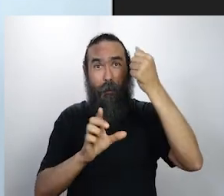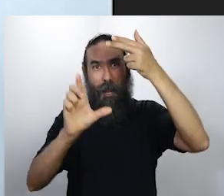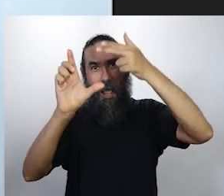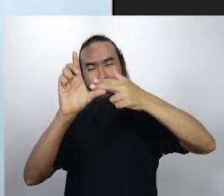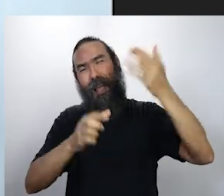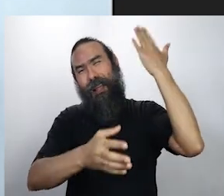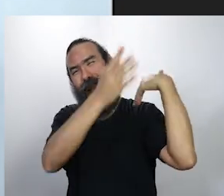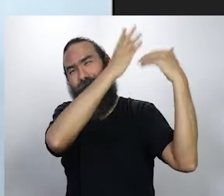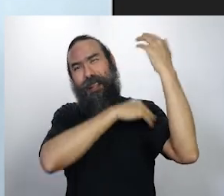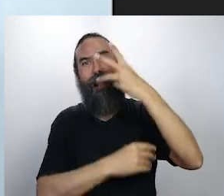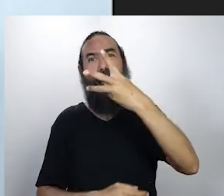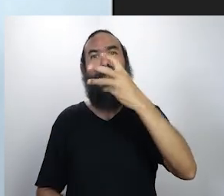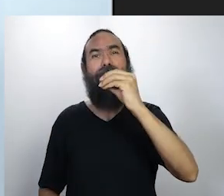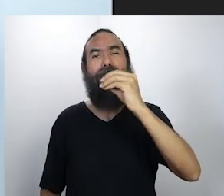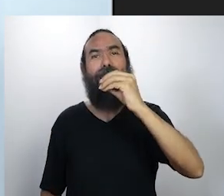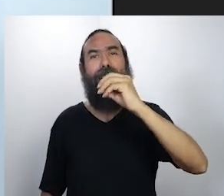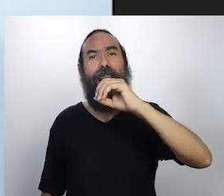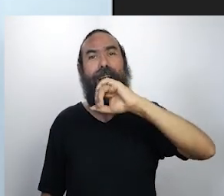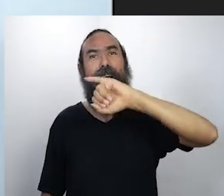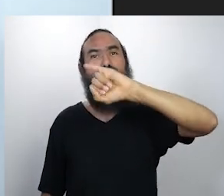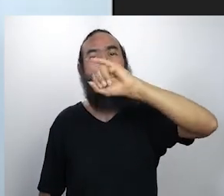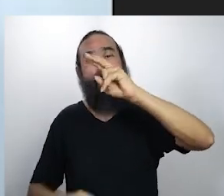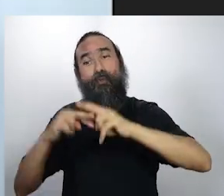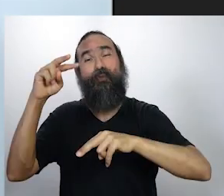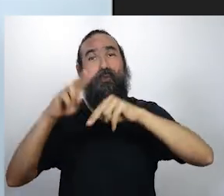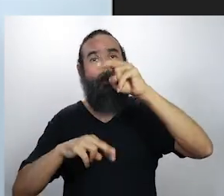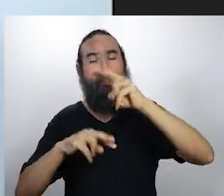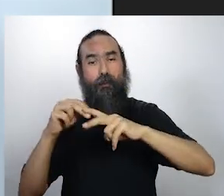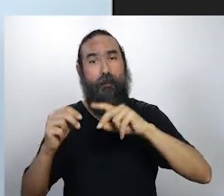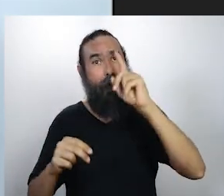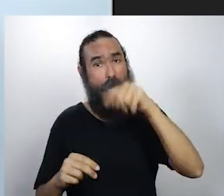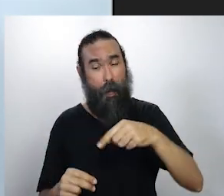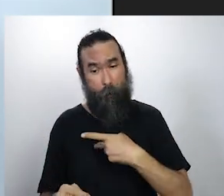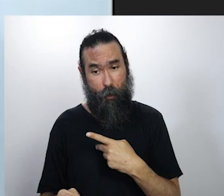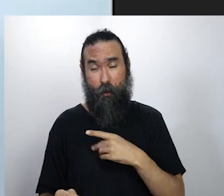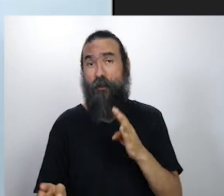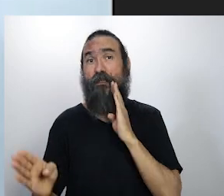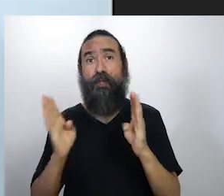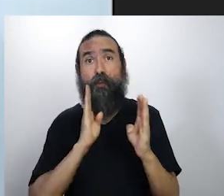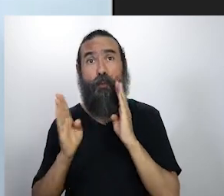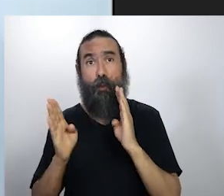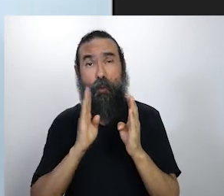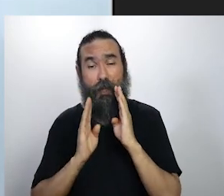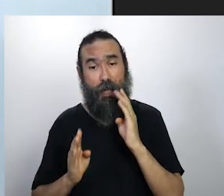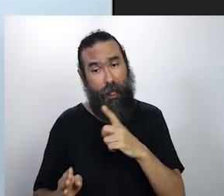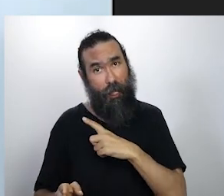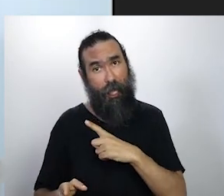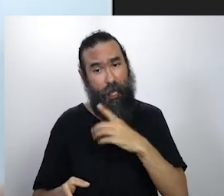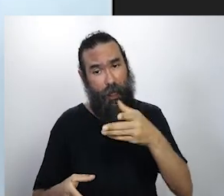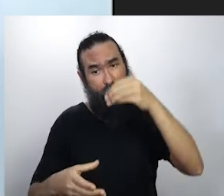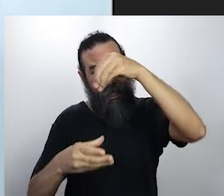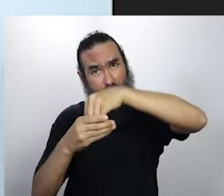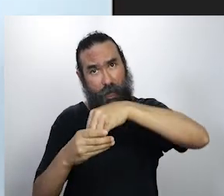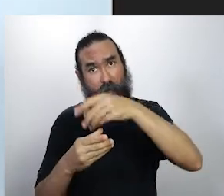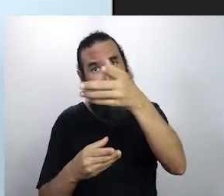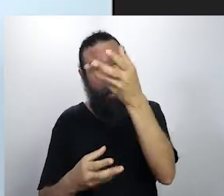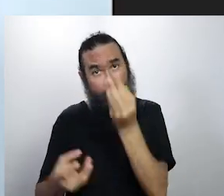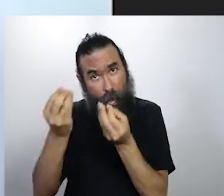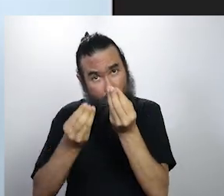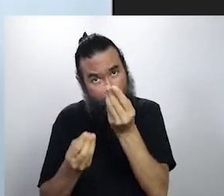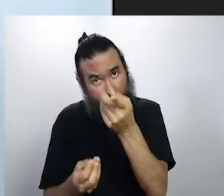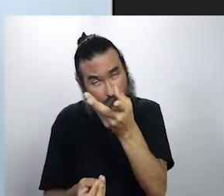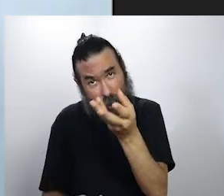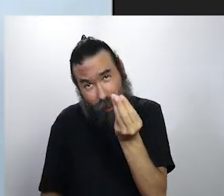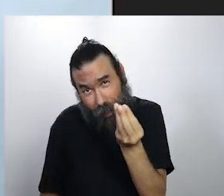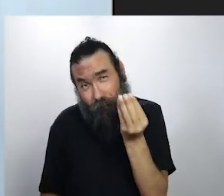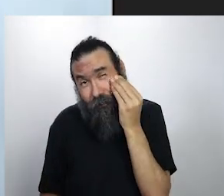Lucilene Calunga com K. Então, quem quiser acompanhar um pouco, assim, o que a gente trata principalmente, não deixa de falar, é da